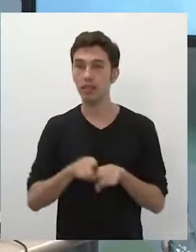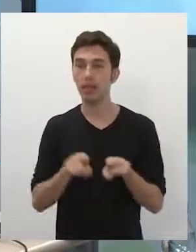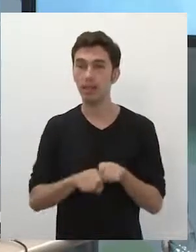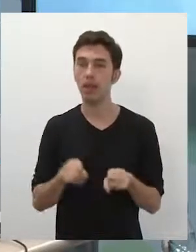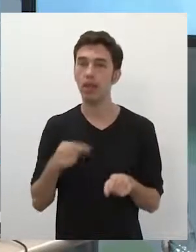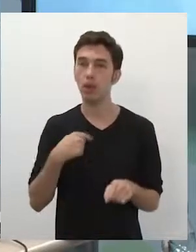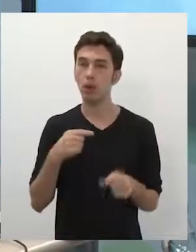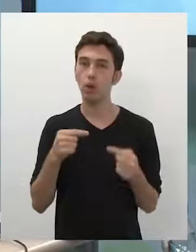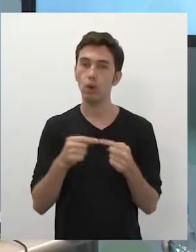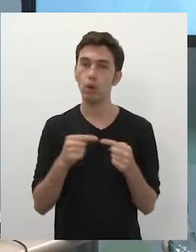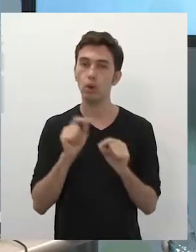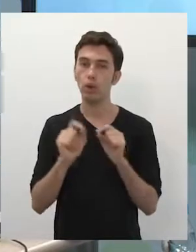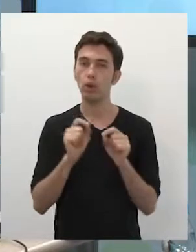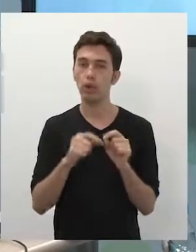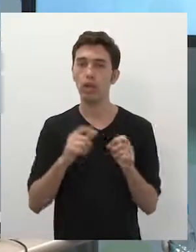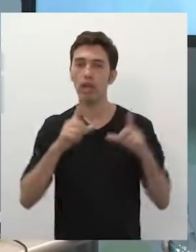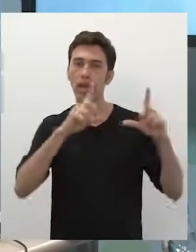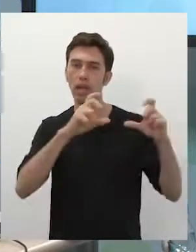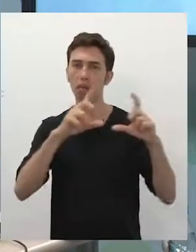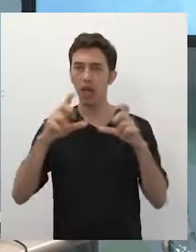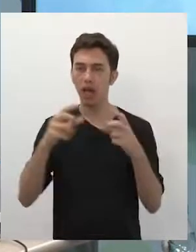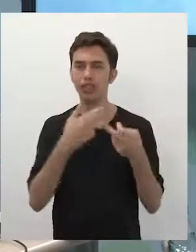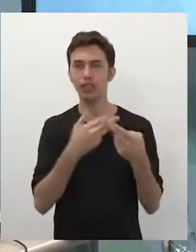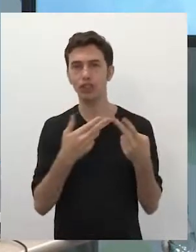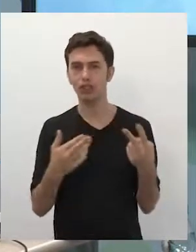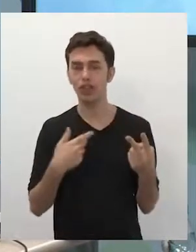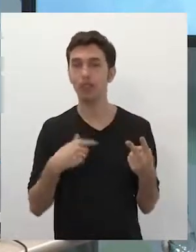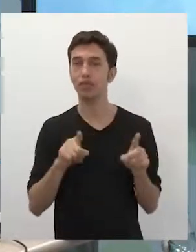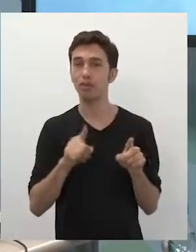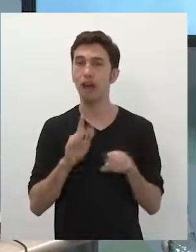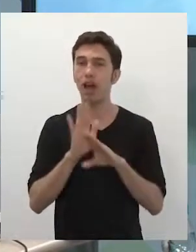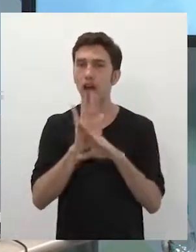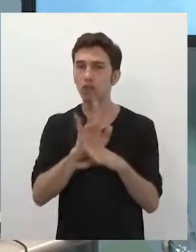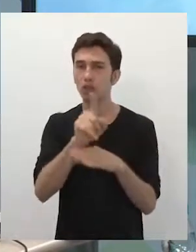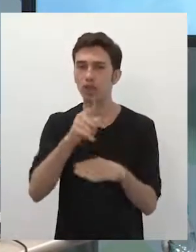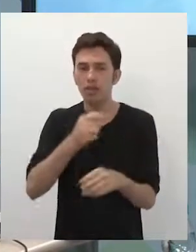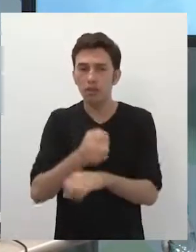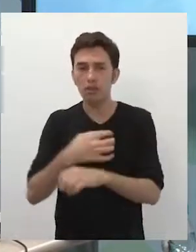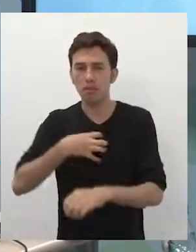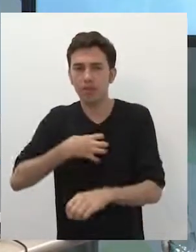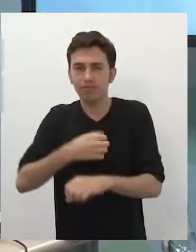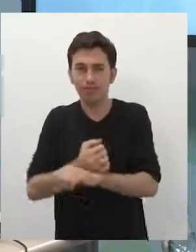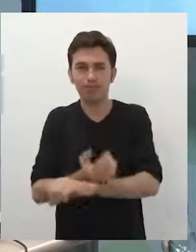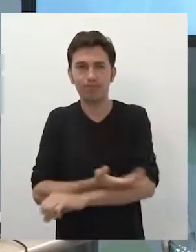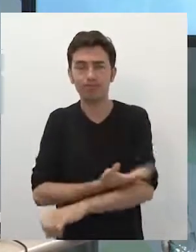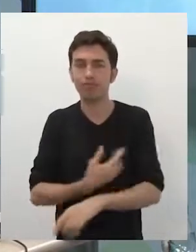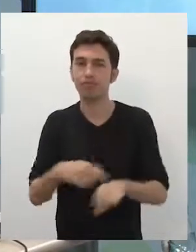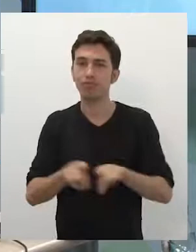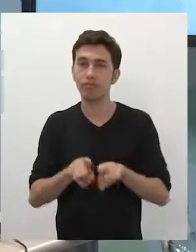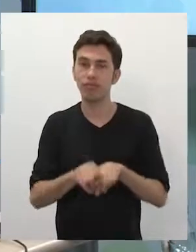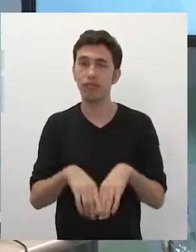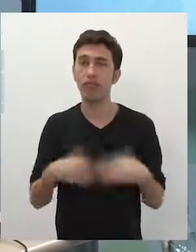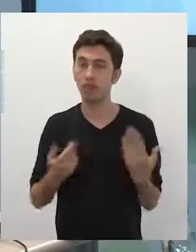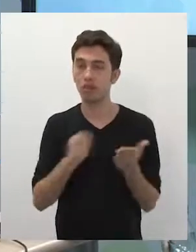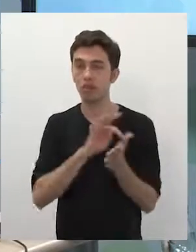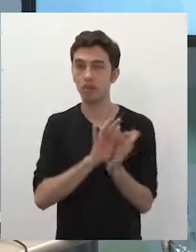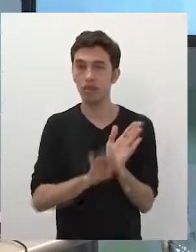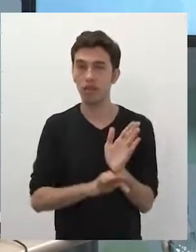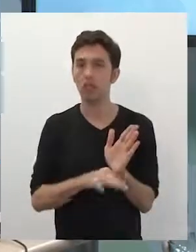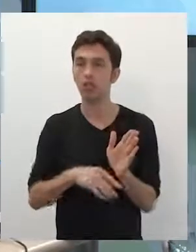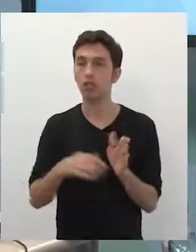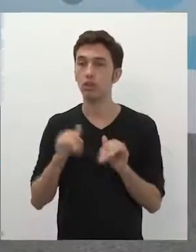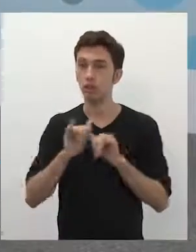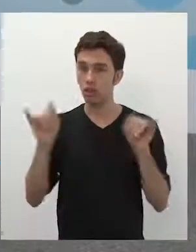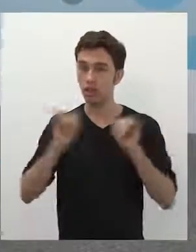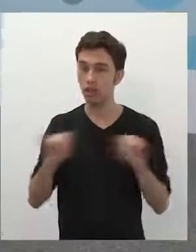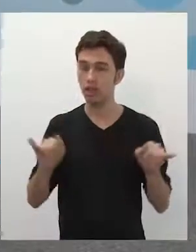para mexer com o nosso emocional. E como nós já dissemos aqui, os textos jornalísticos, eles necessitam, não que eles sejam totalmente,